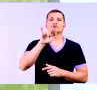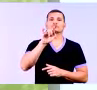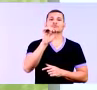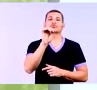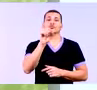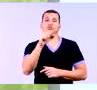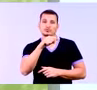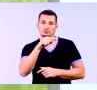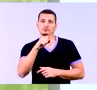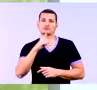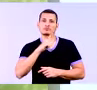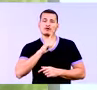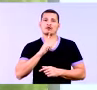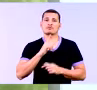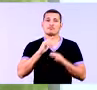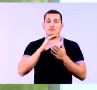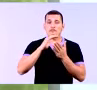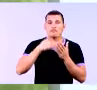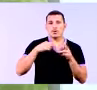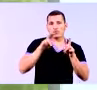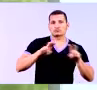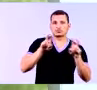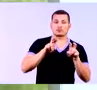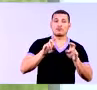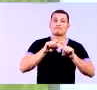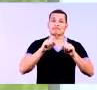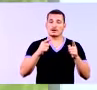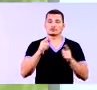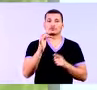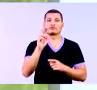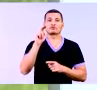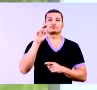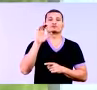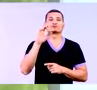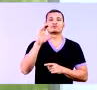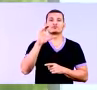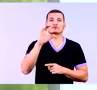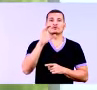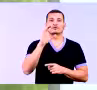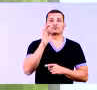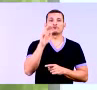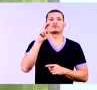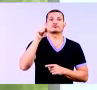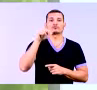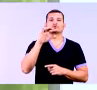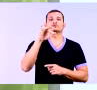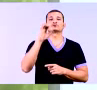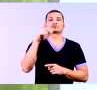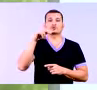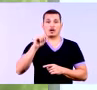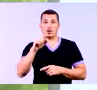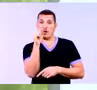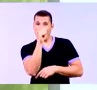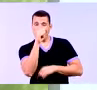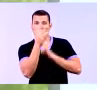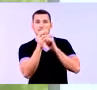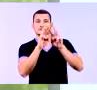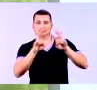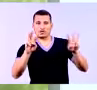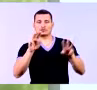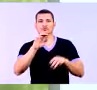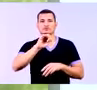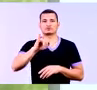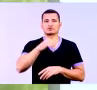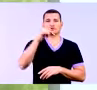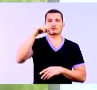código-fonte da aplicação está no meu computador, mas o código funcional está lá no site da jQuery. Ou seja,